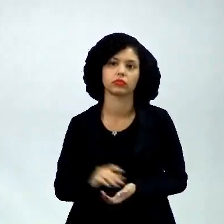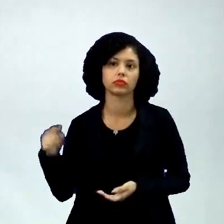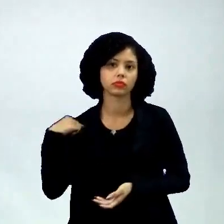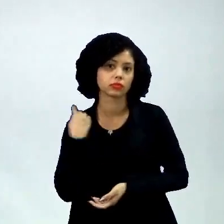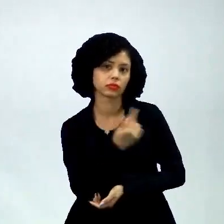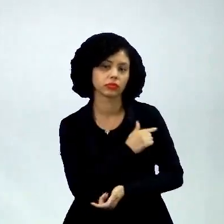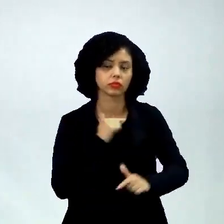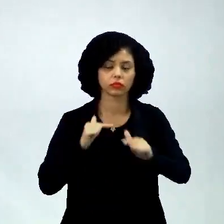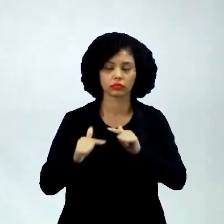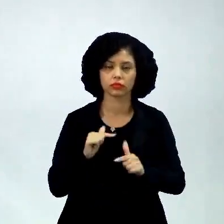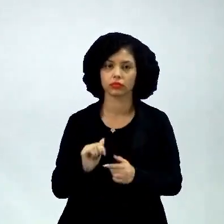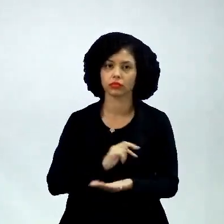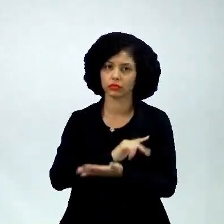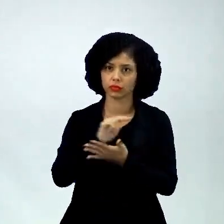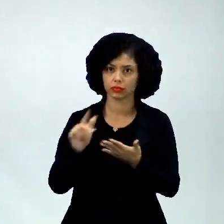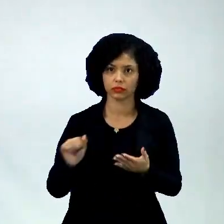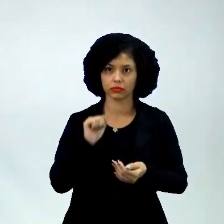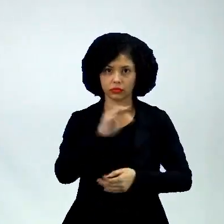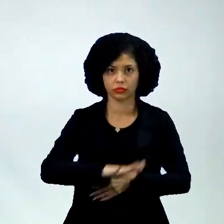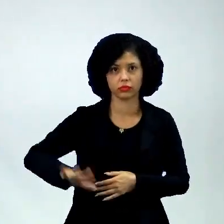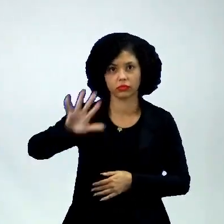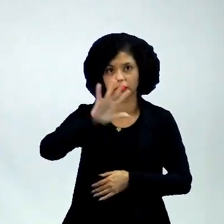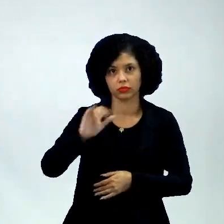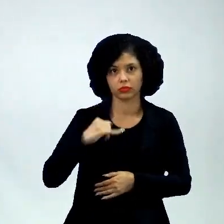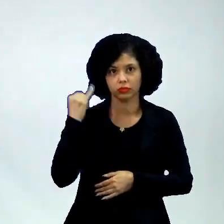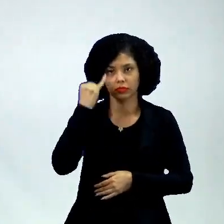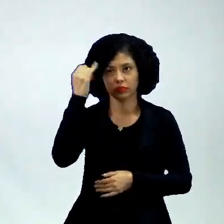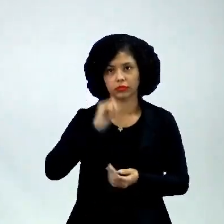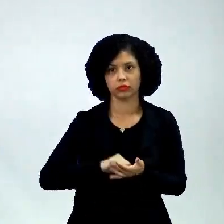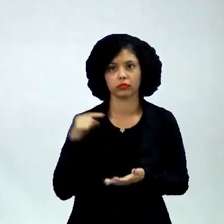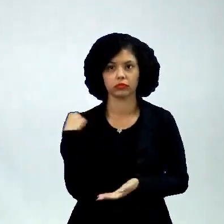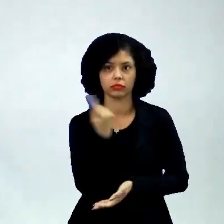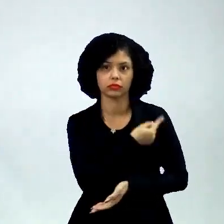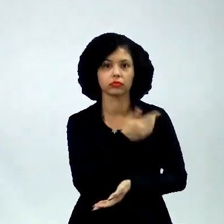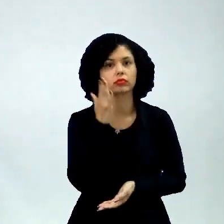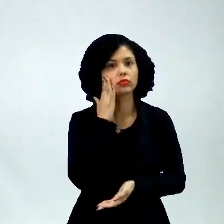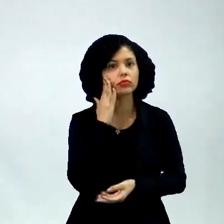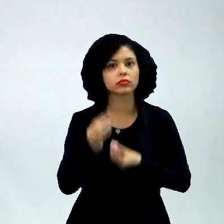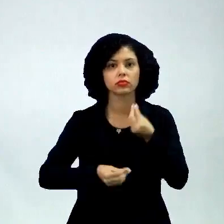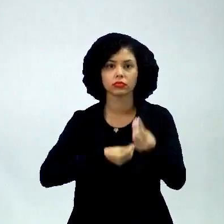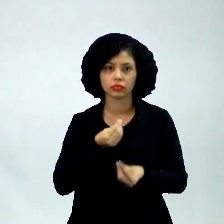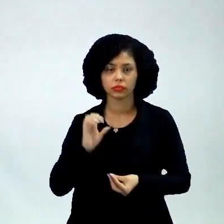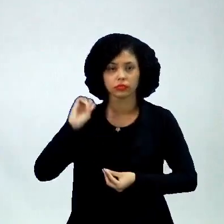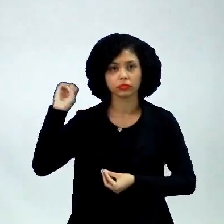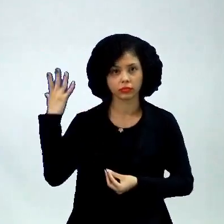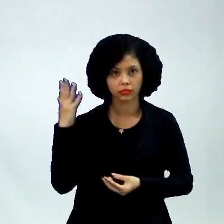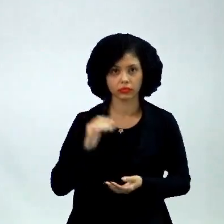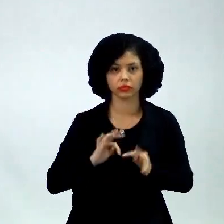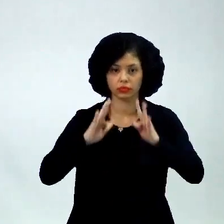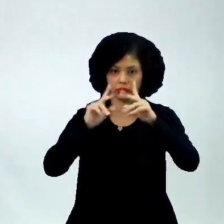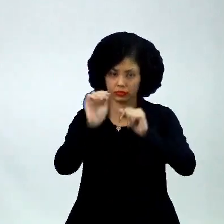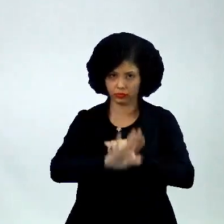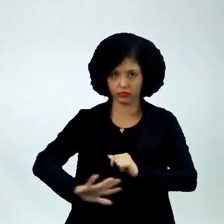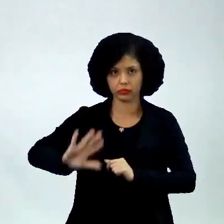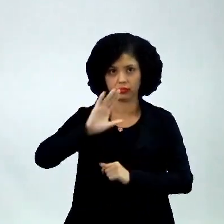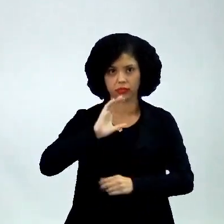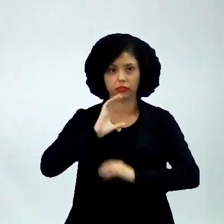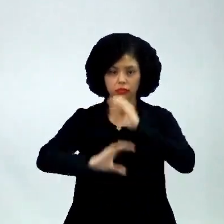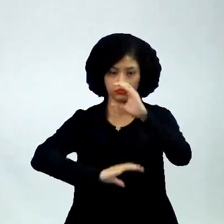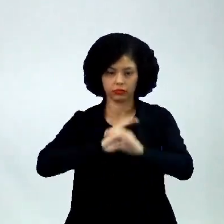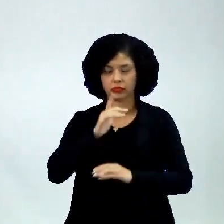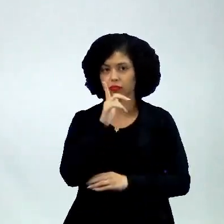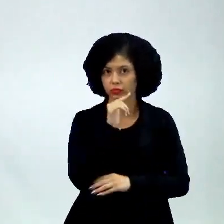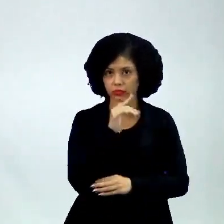nosso trabalho, né, em diversas áreas. Então, é muito importante para a gente entender como que ocorre, né, todo esse ciclo da